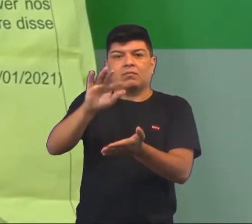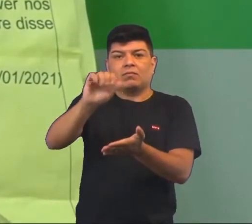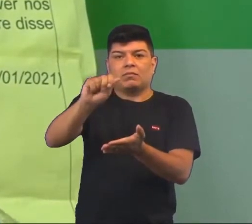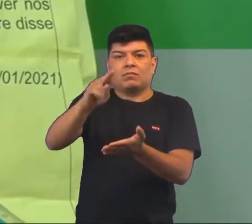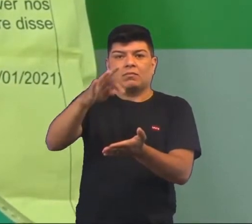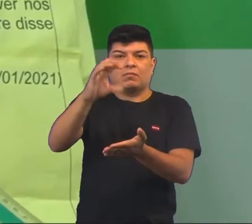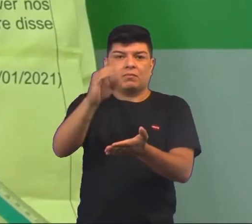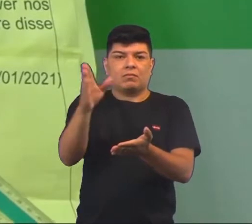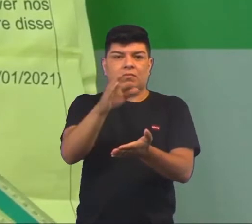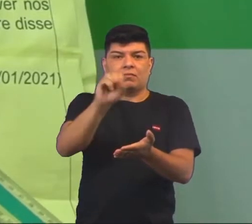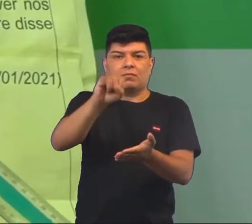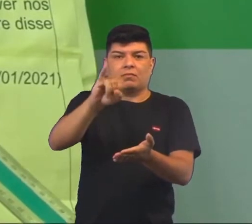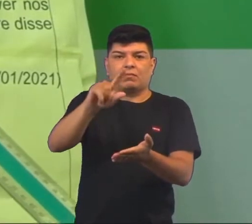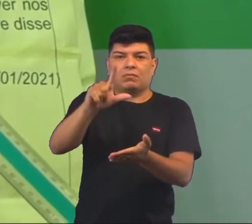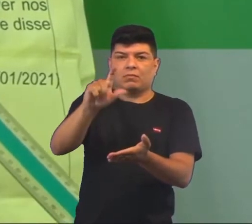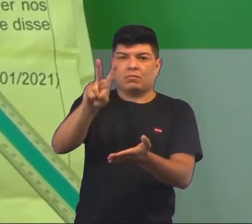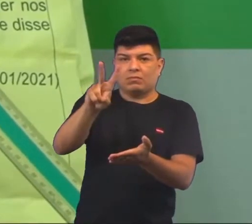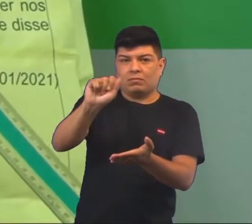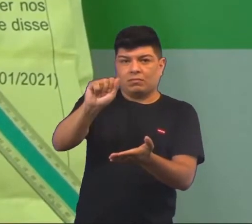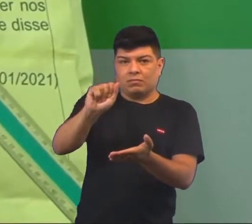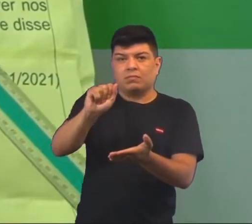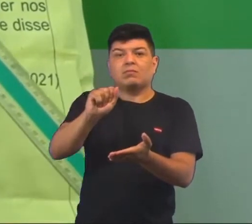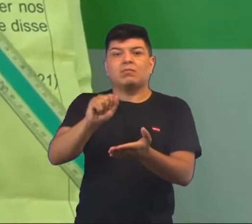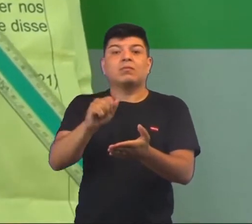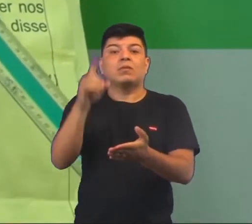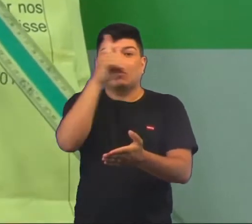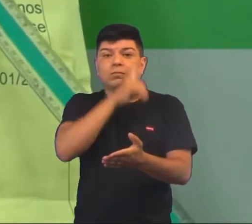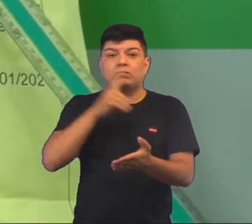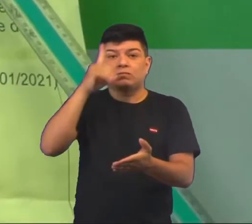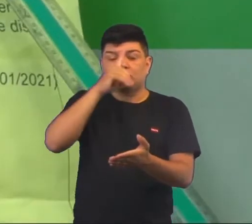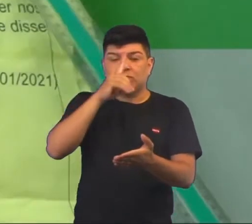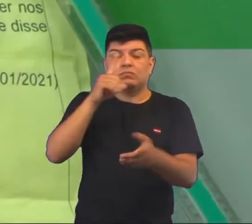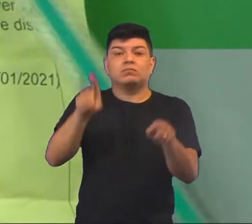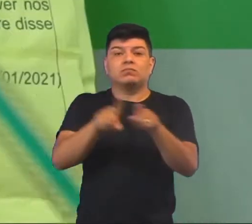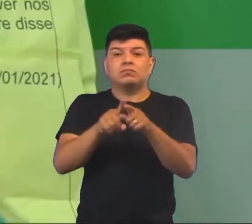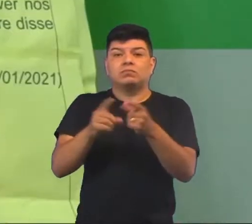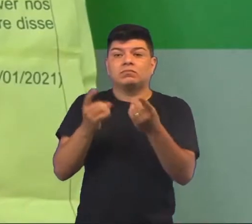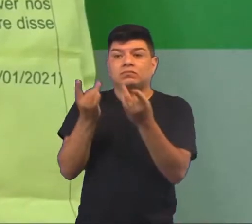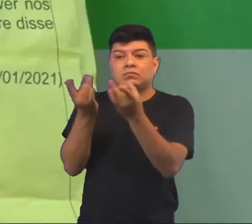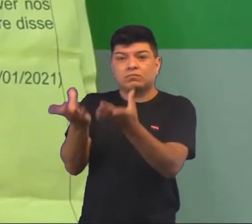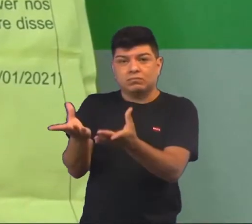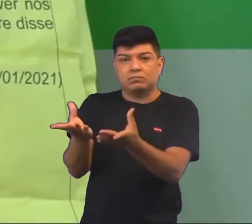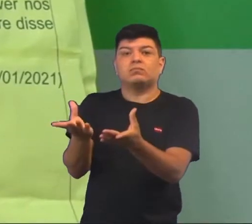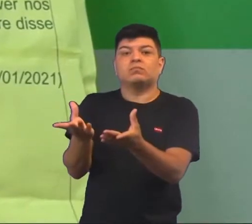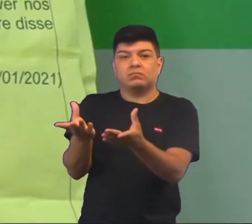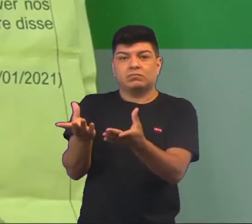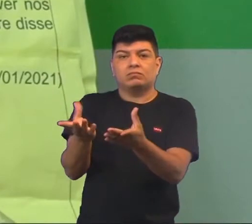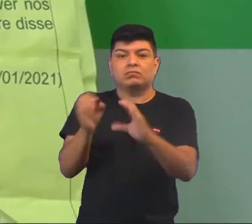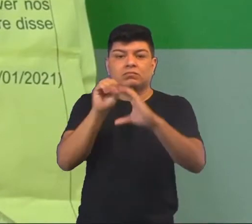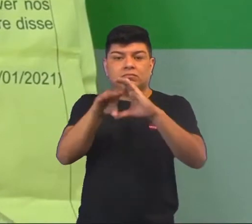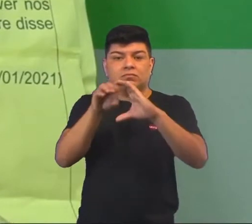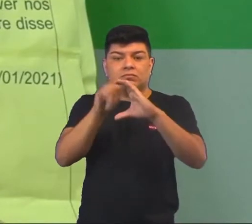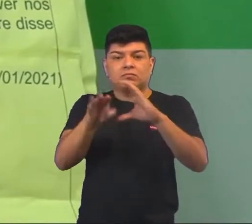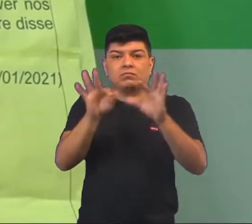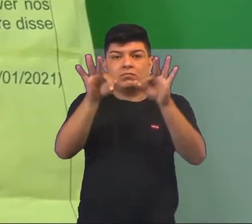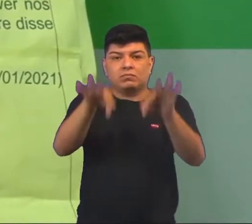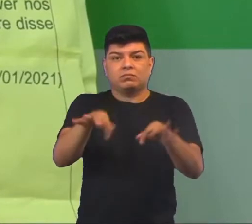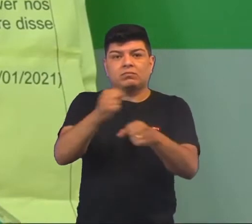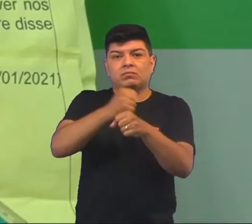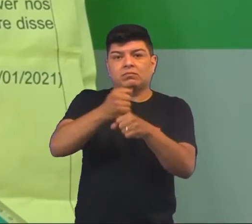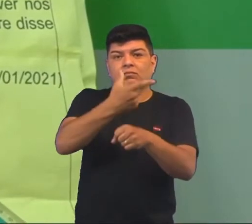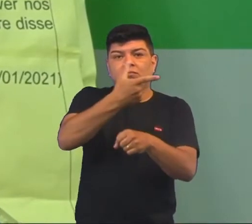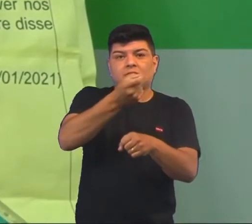Silva, apresentador do Domingão do Faustão, vai deixar o programa e a TV Globo no fim de